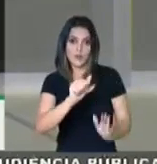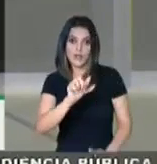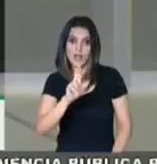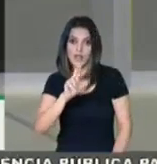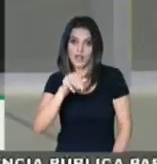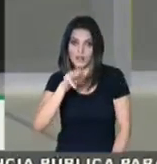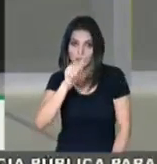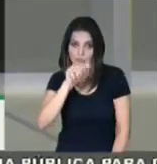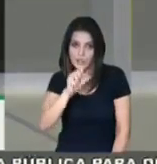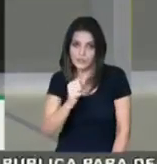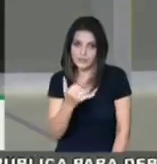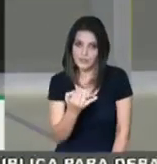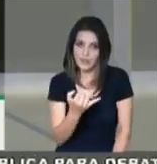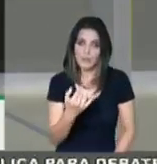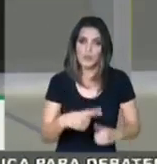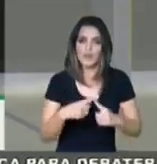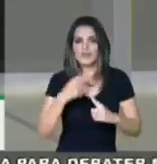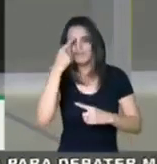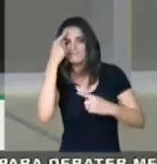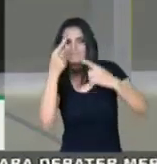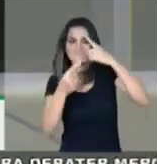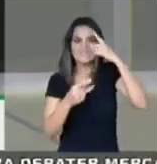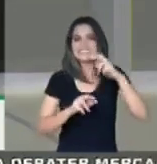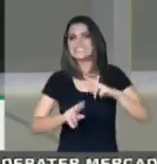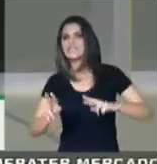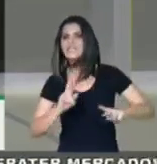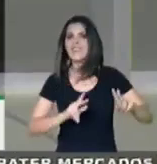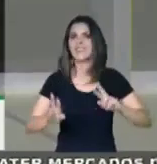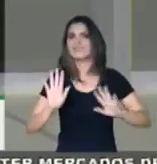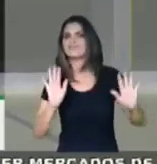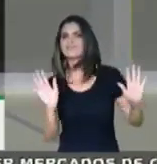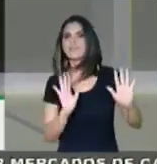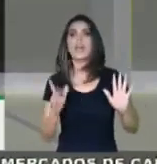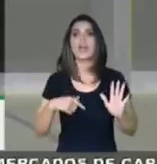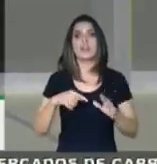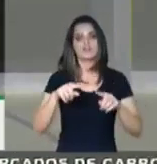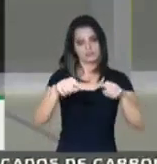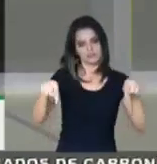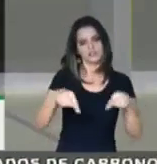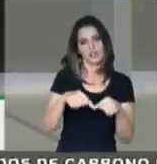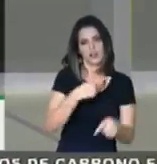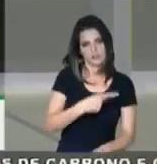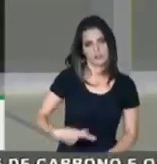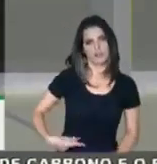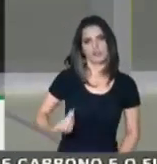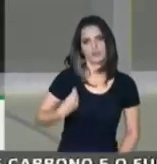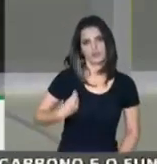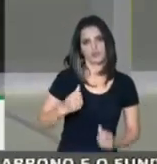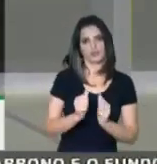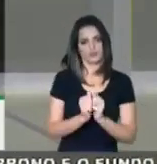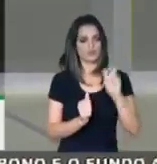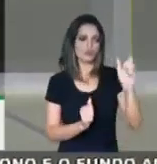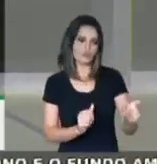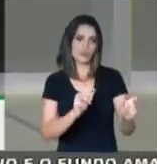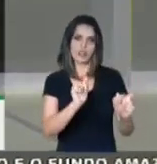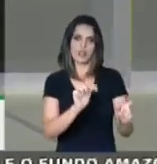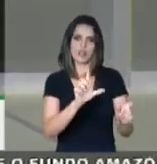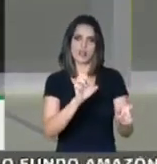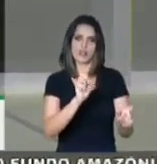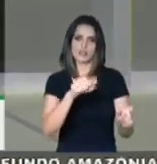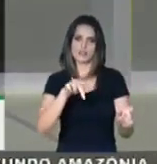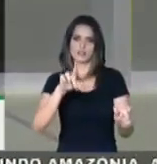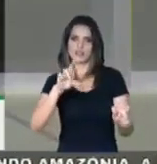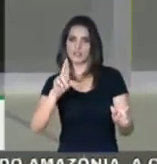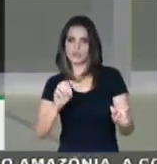ali diversas divergências. Assim o fiz na sala do presidente. Também estava presente o deputado Alessandro Molon e depois